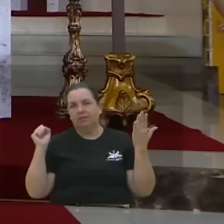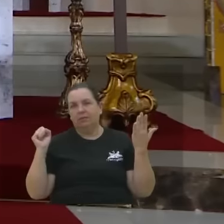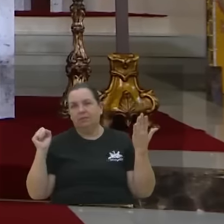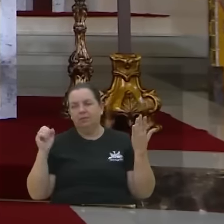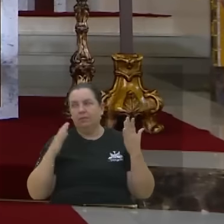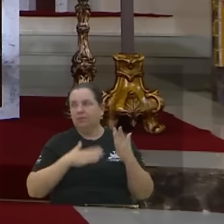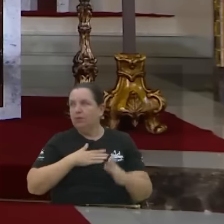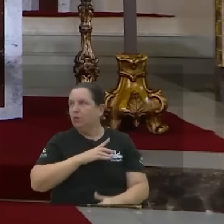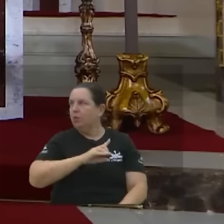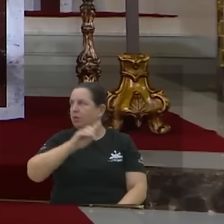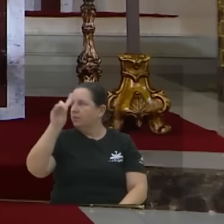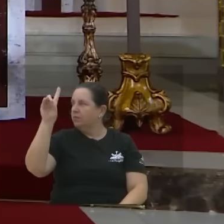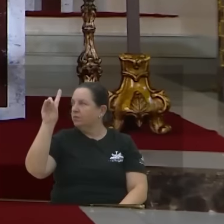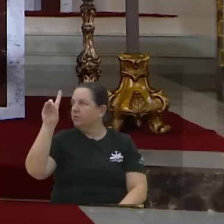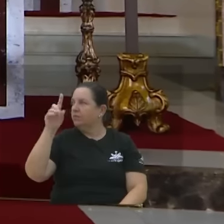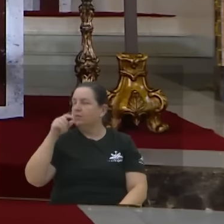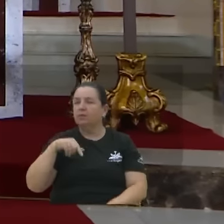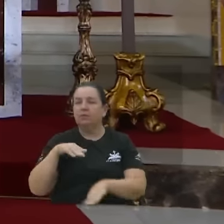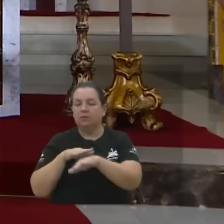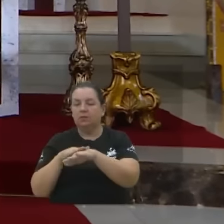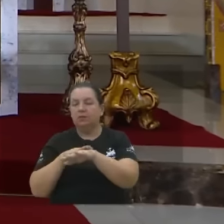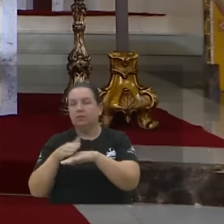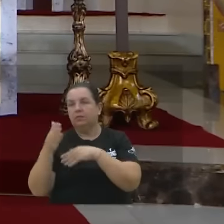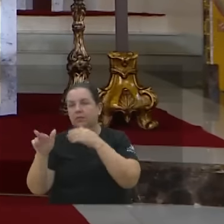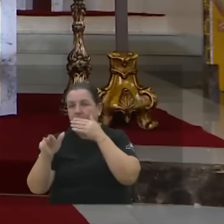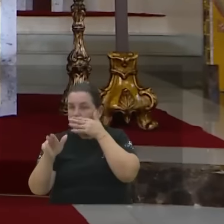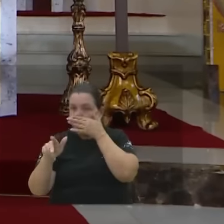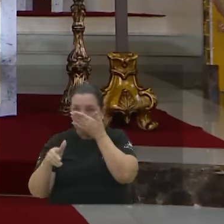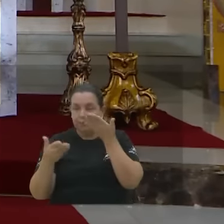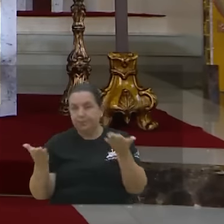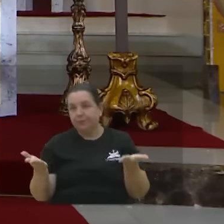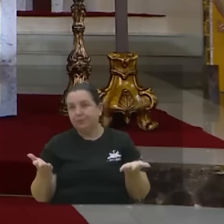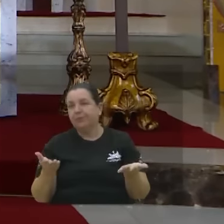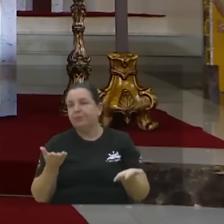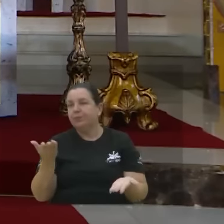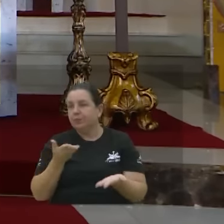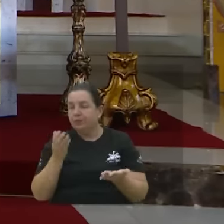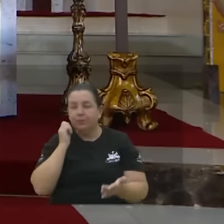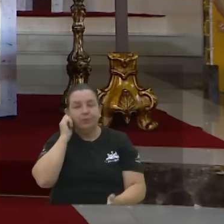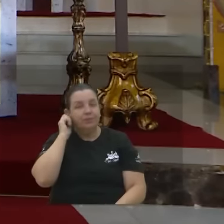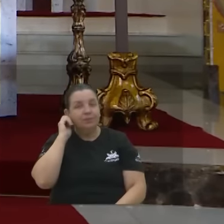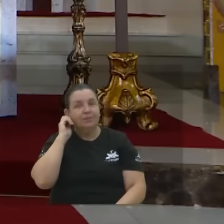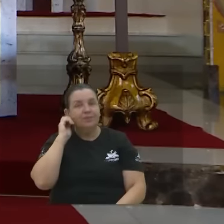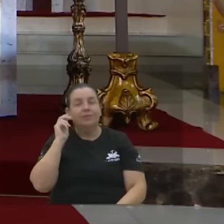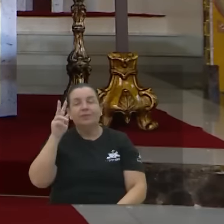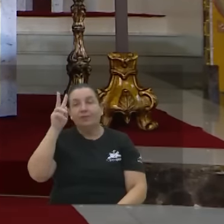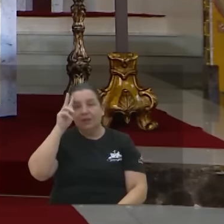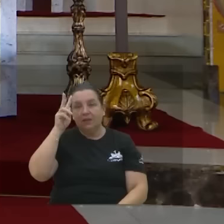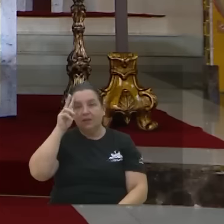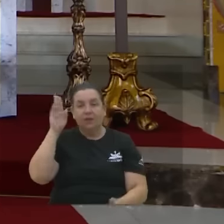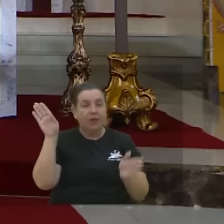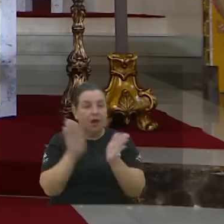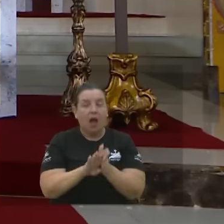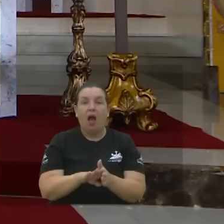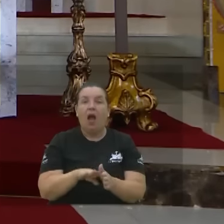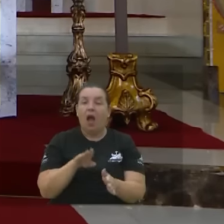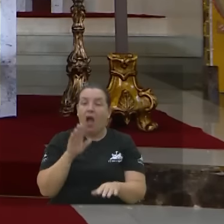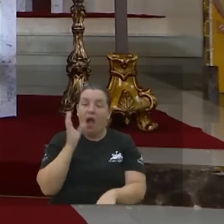Meu Deus, falava com meu irmão, hoje era isso, né? A segunda-feira chega rápido.